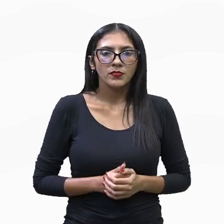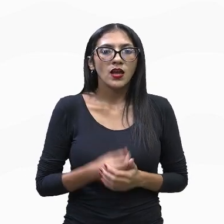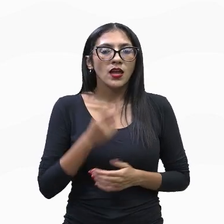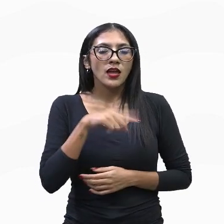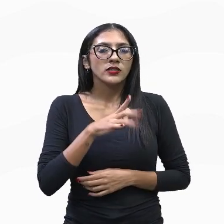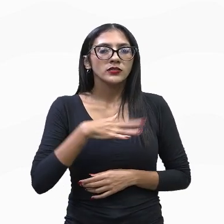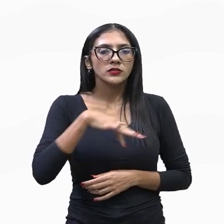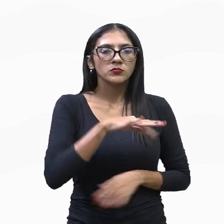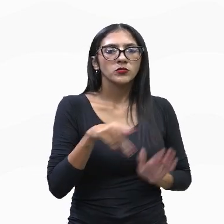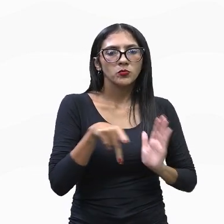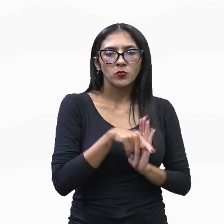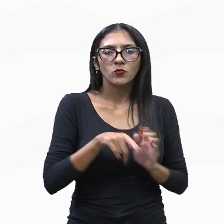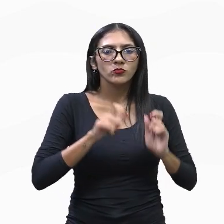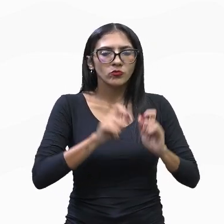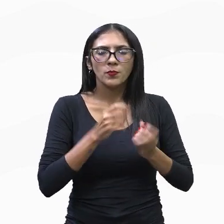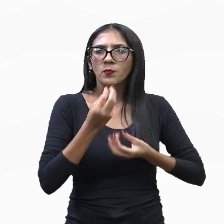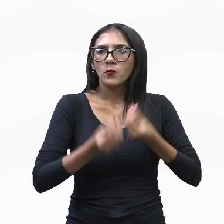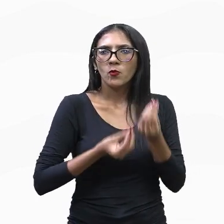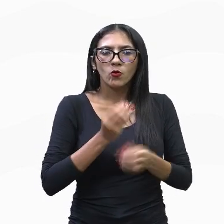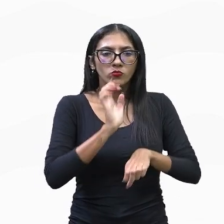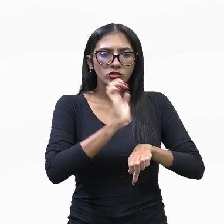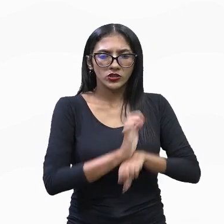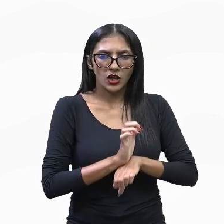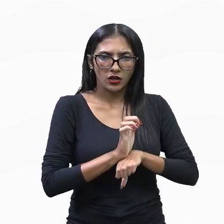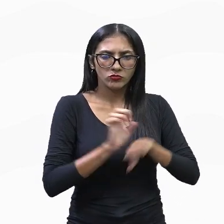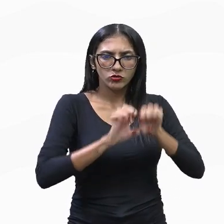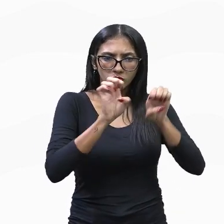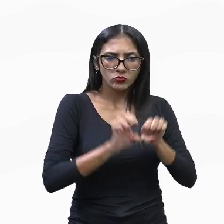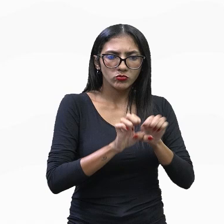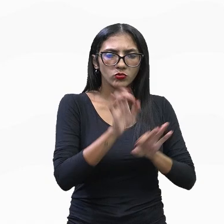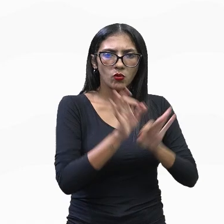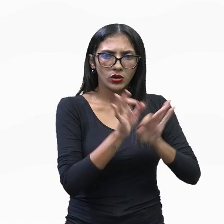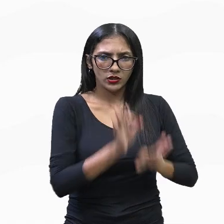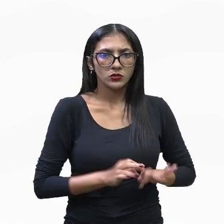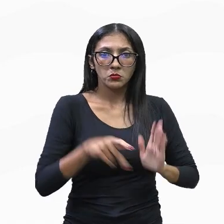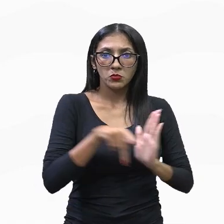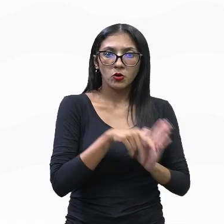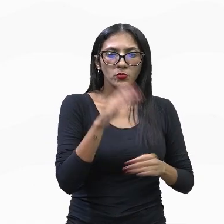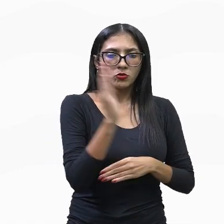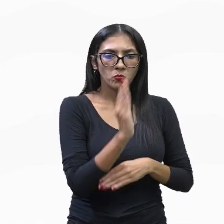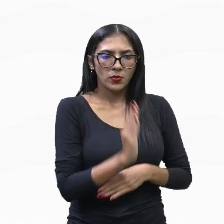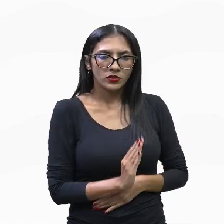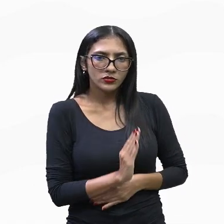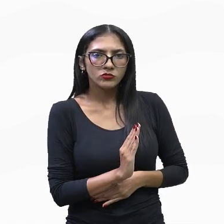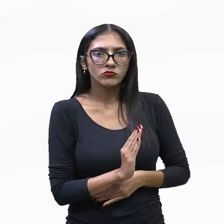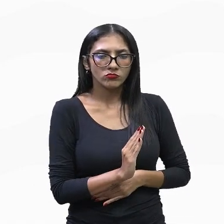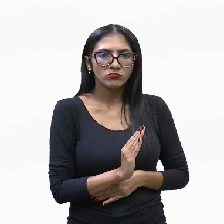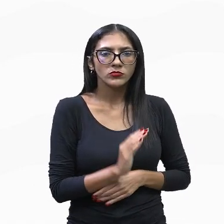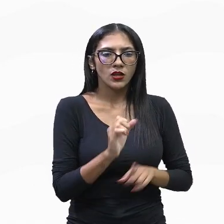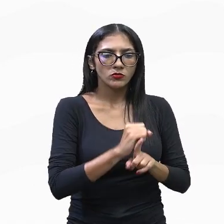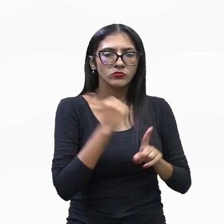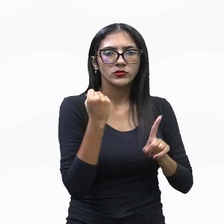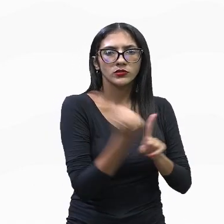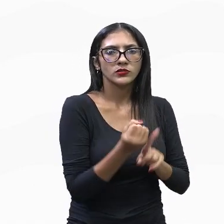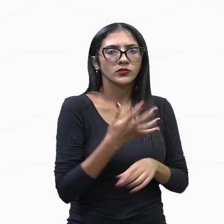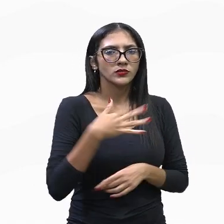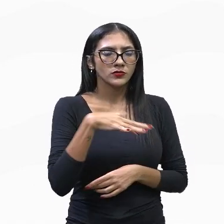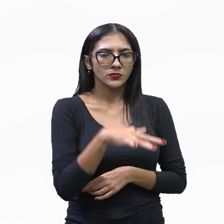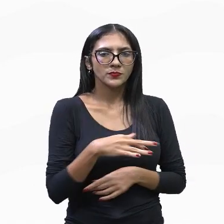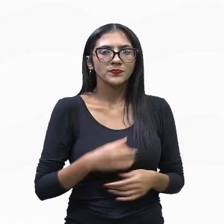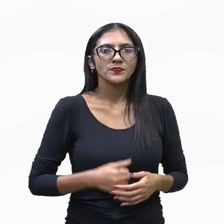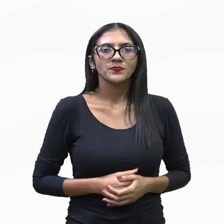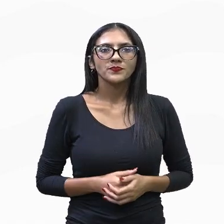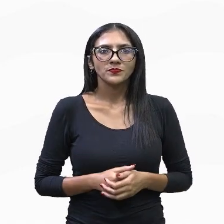que define a forma como o Estado é estruturado, como esse país é estruturado, como a nossa sociedade é estruturada e